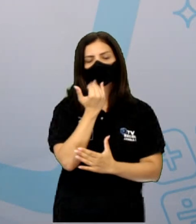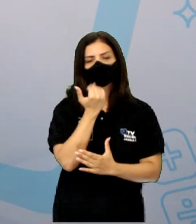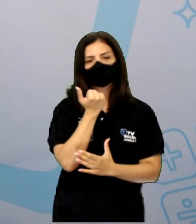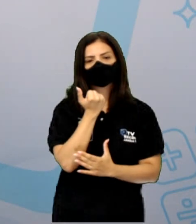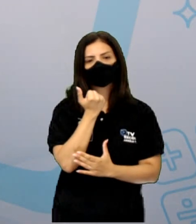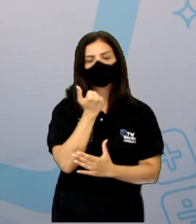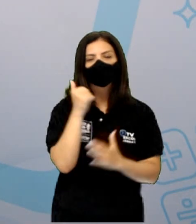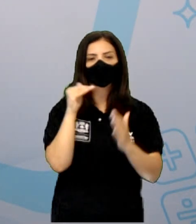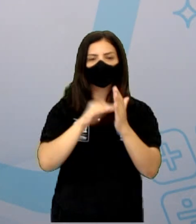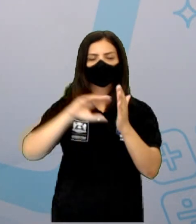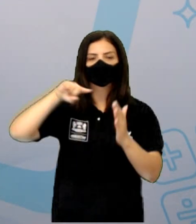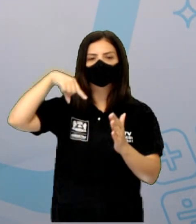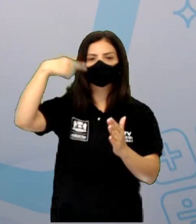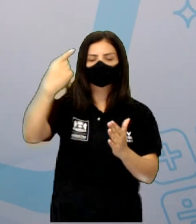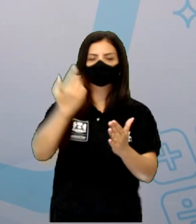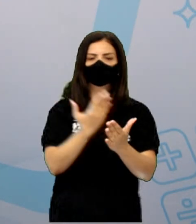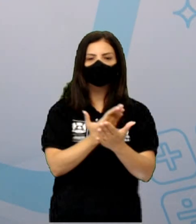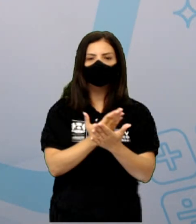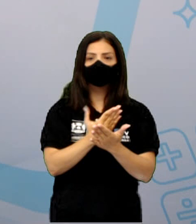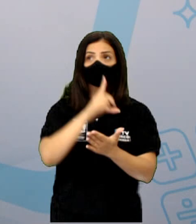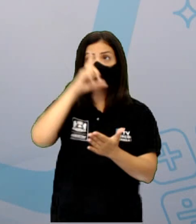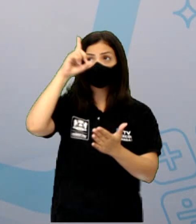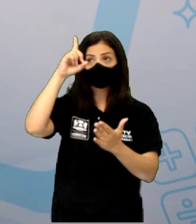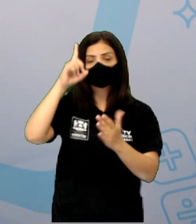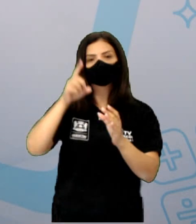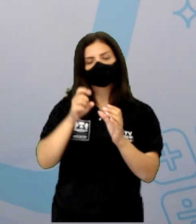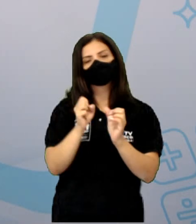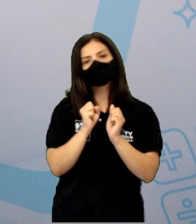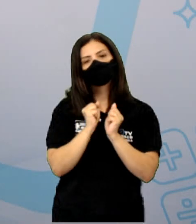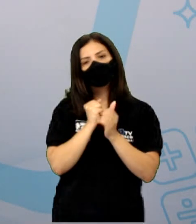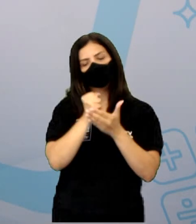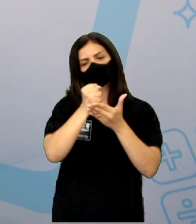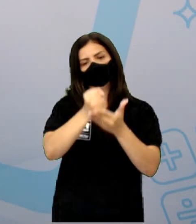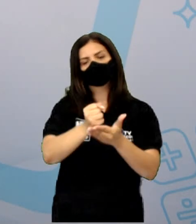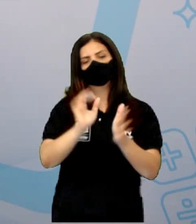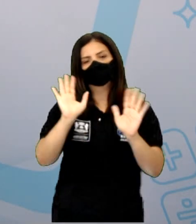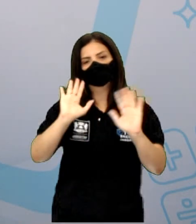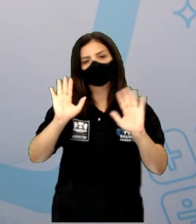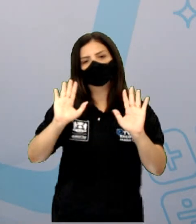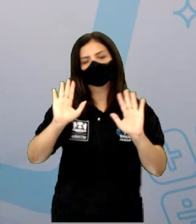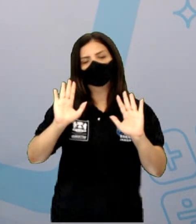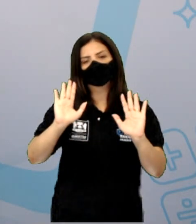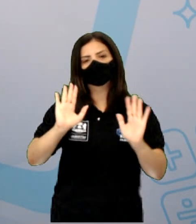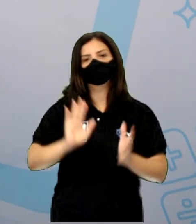e até a próxima aula, se Deus assim permitir. Tchau!